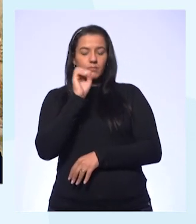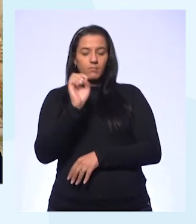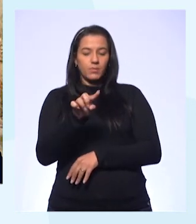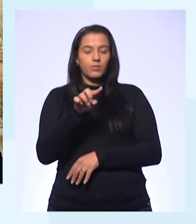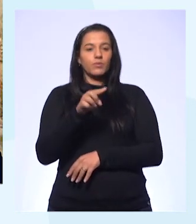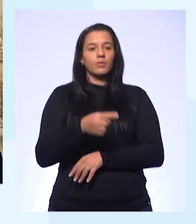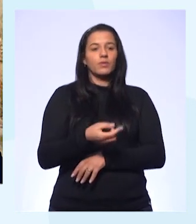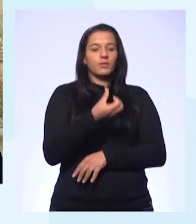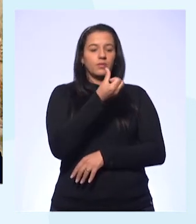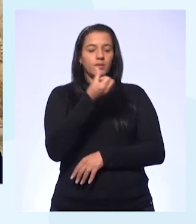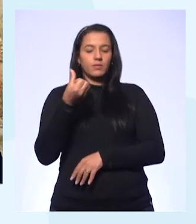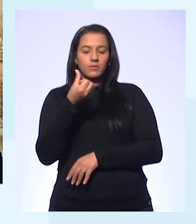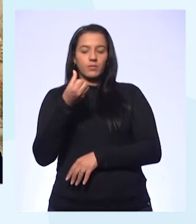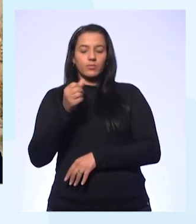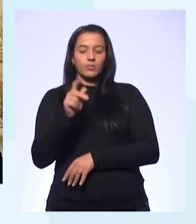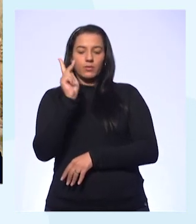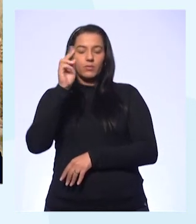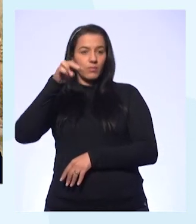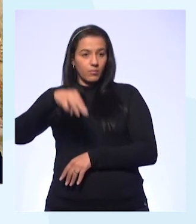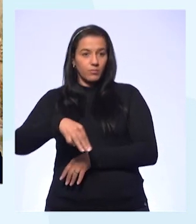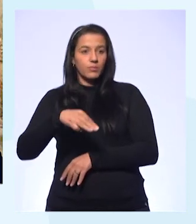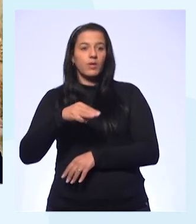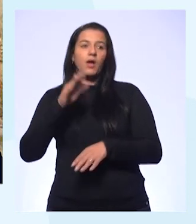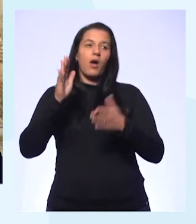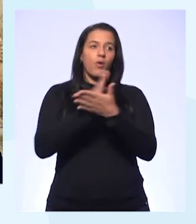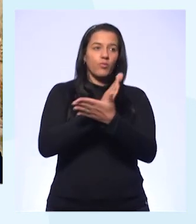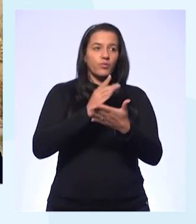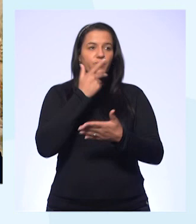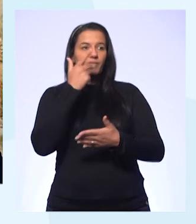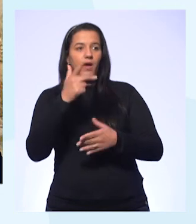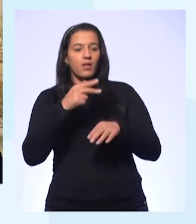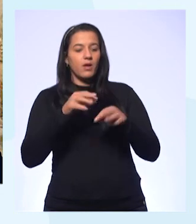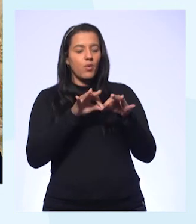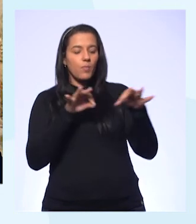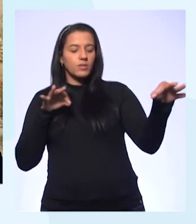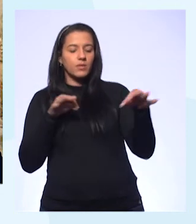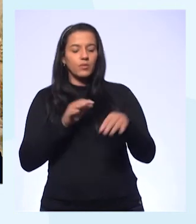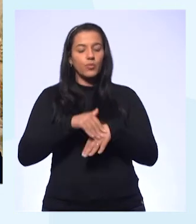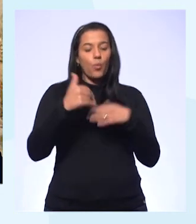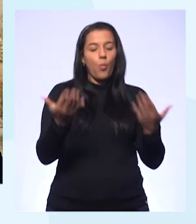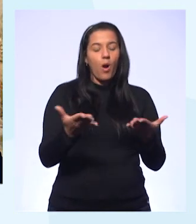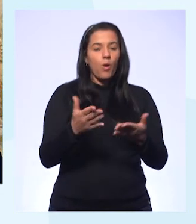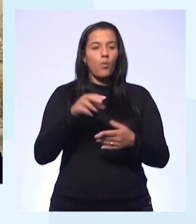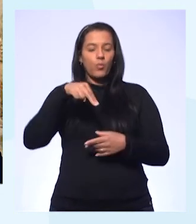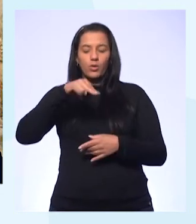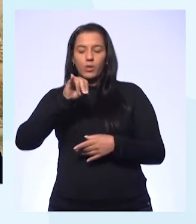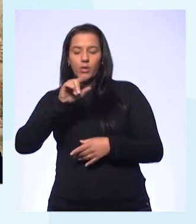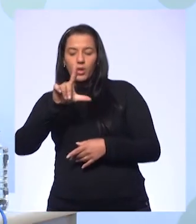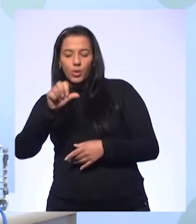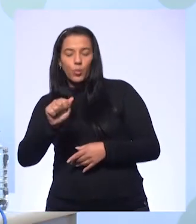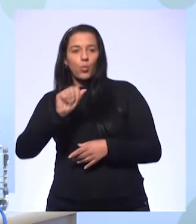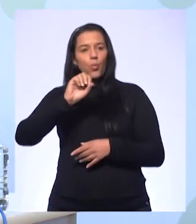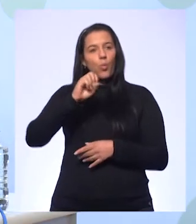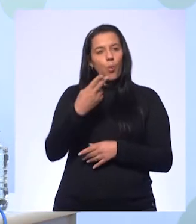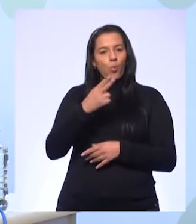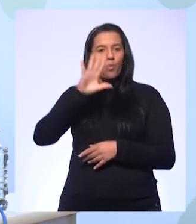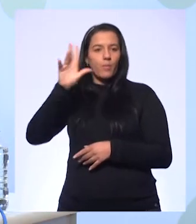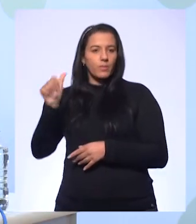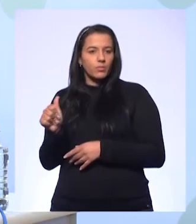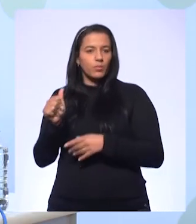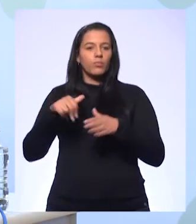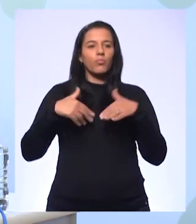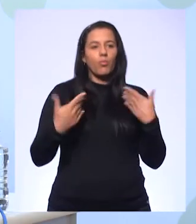né, e uma discussão, né, de qual é mais extenso, se é o Nilo ou se é o Amazonas. Né, então essa discussão aí,